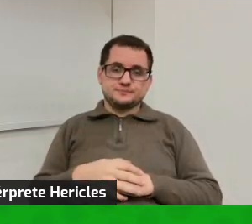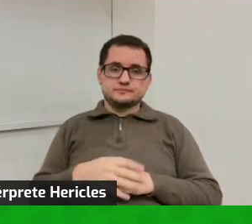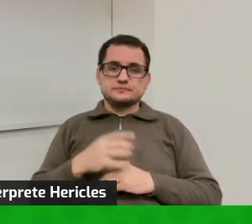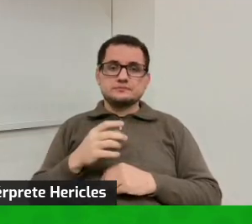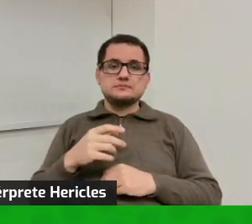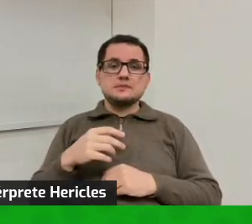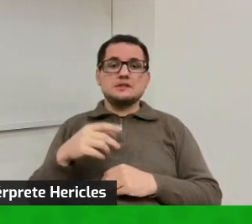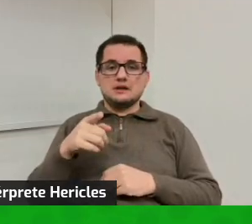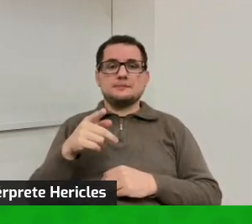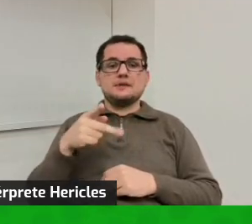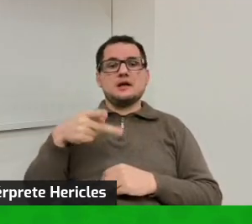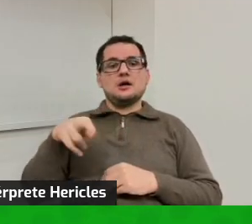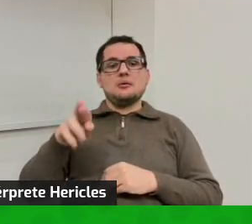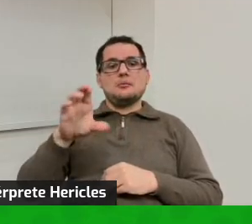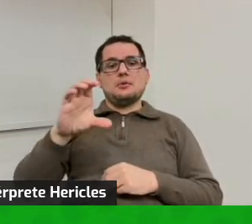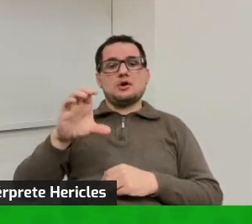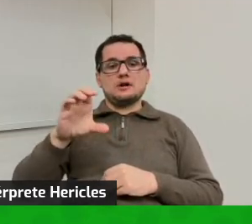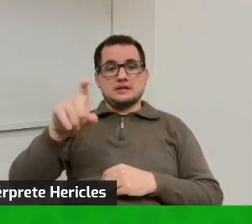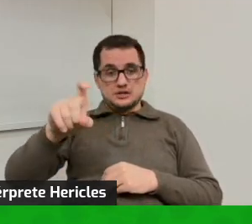PROC-X,